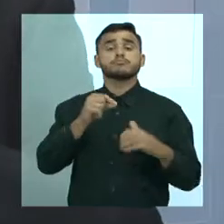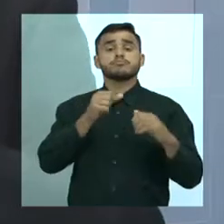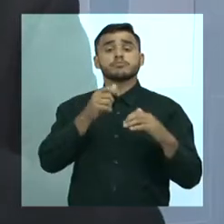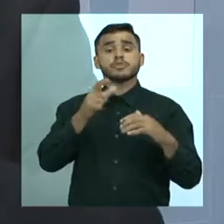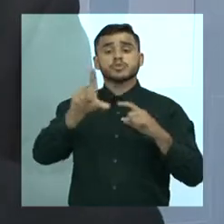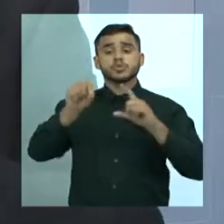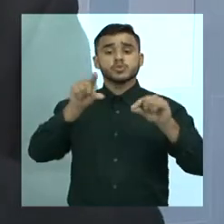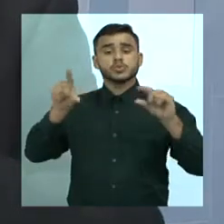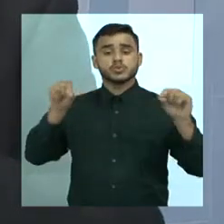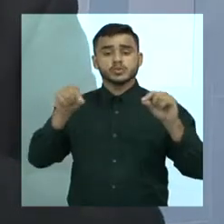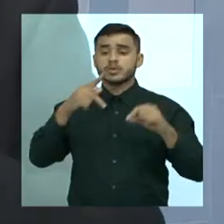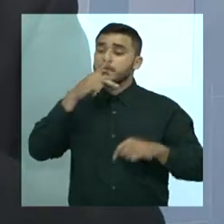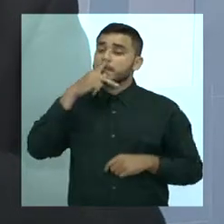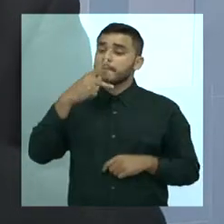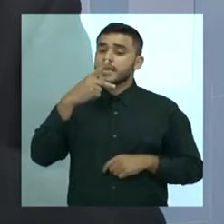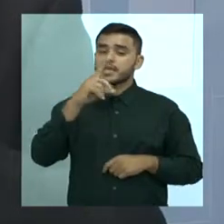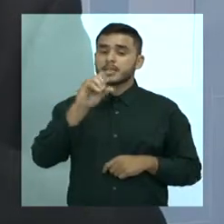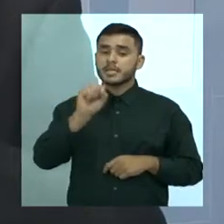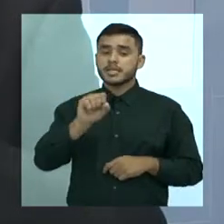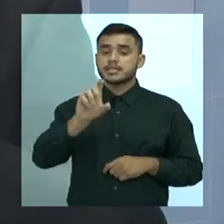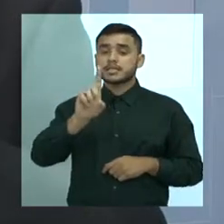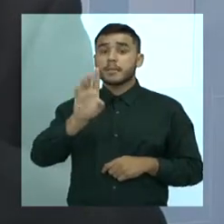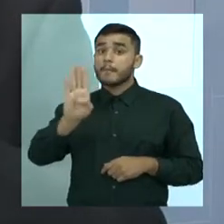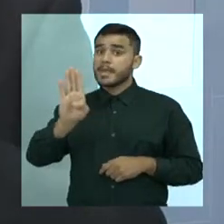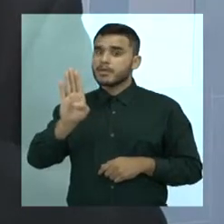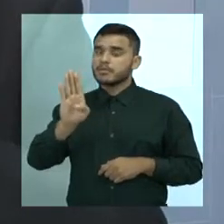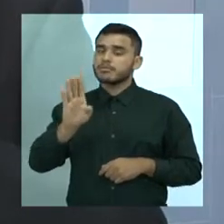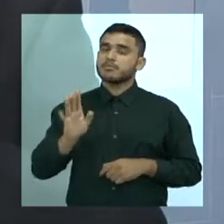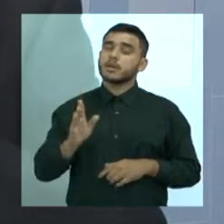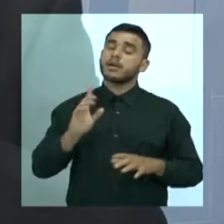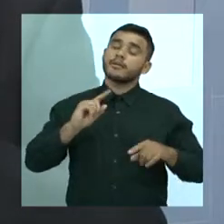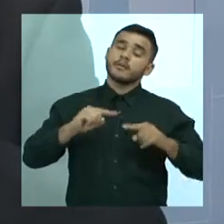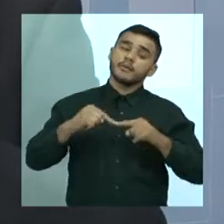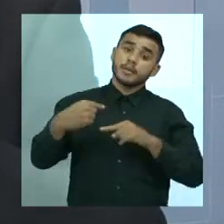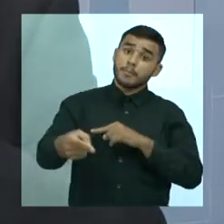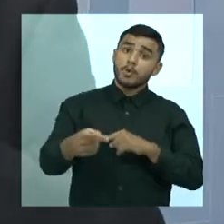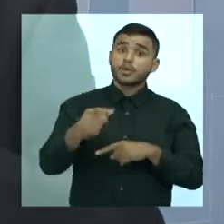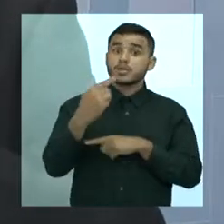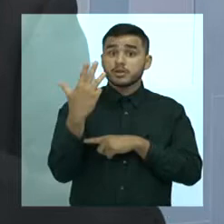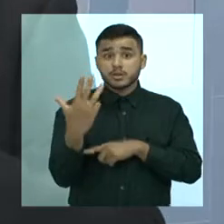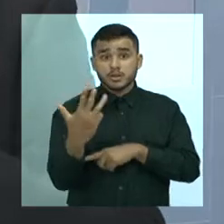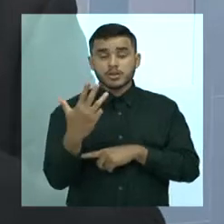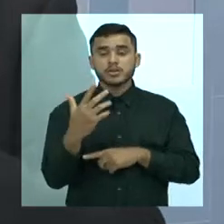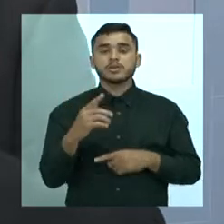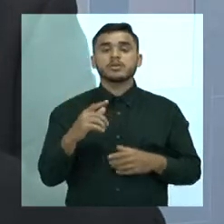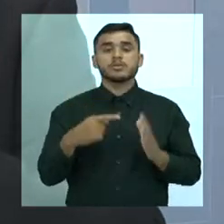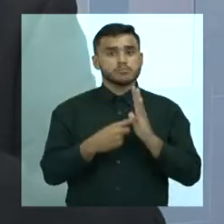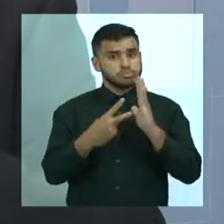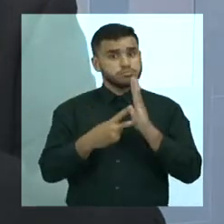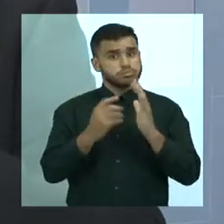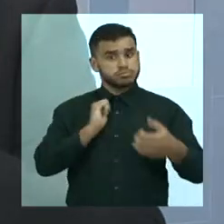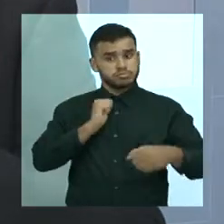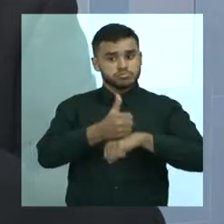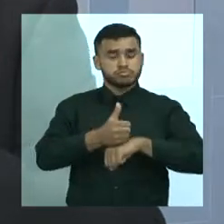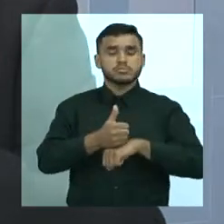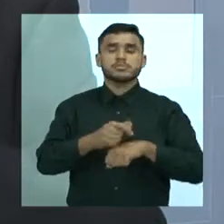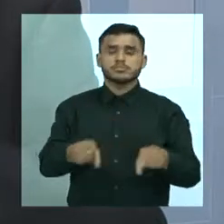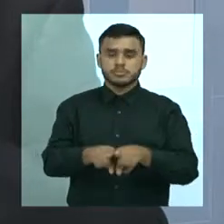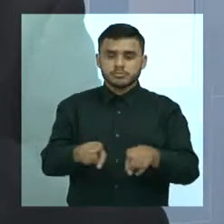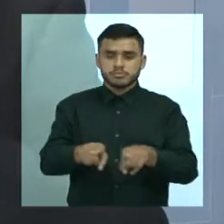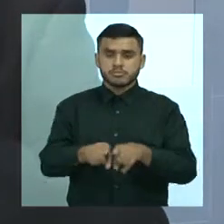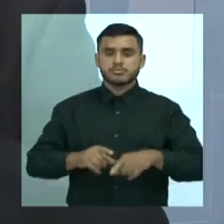pelo PSDB, né, Paulo? Quando veio o governo Lula, nos 2 mandatos, você notava uma triangulação